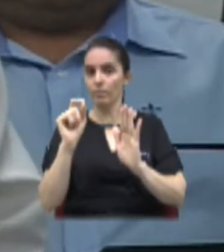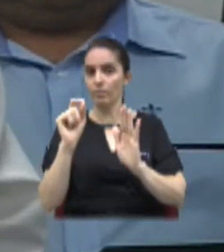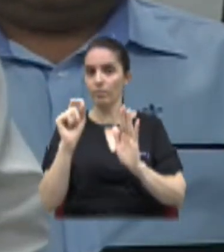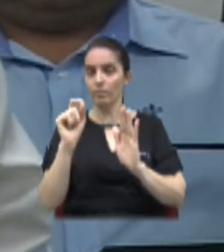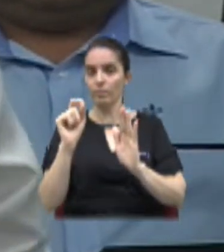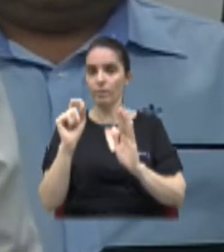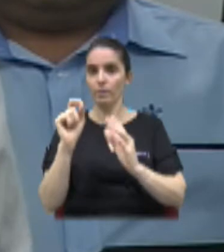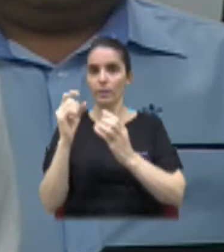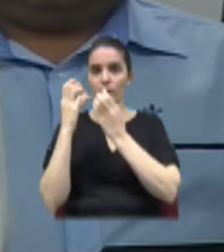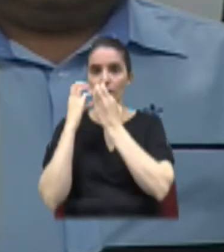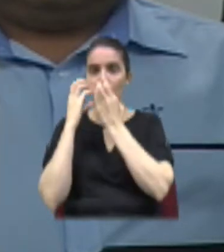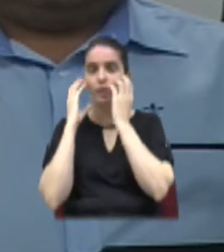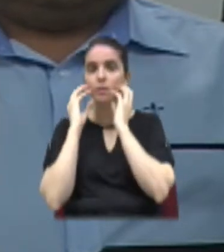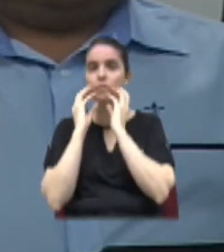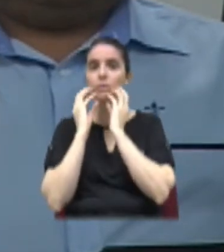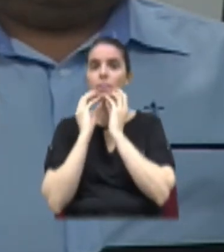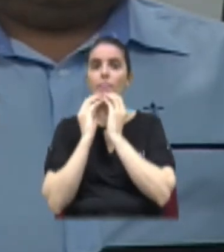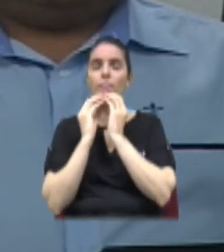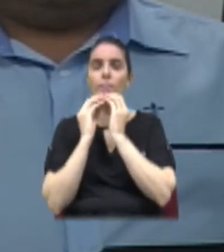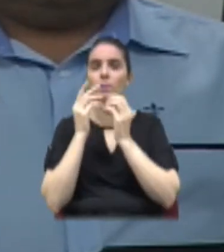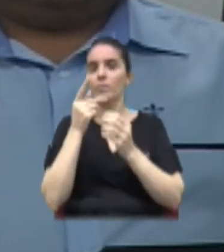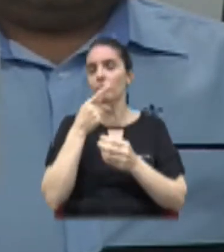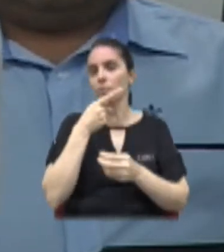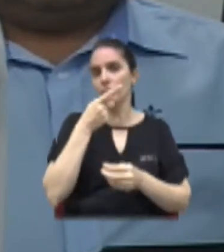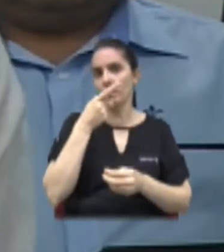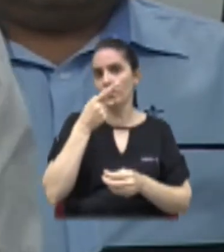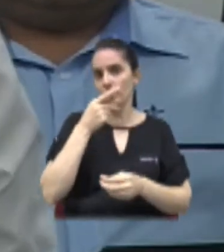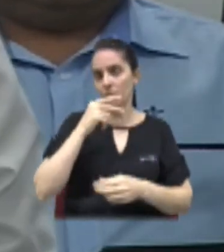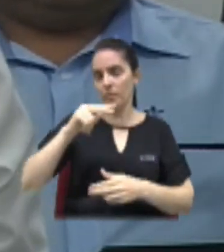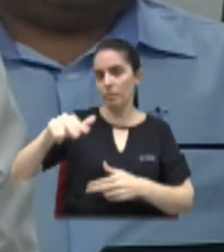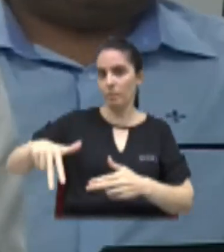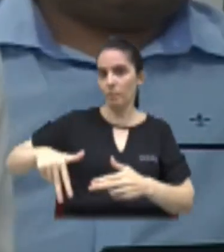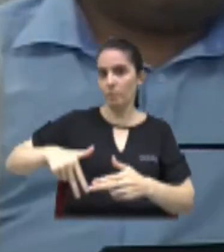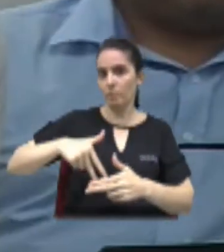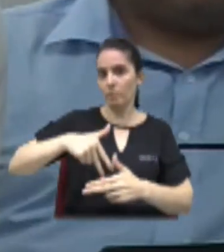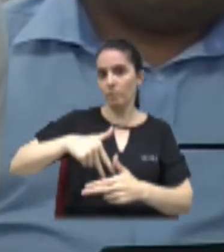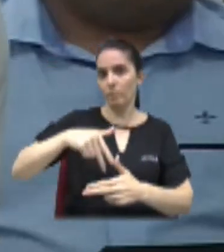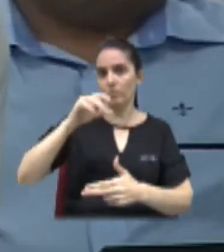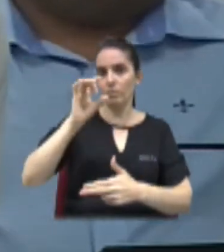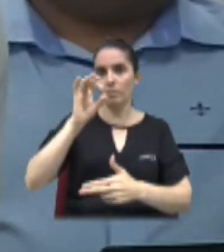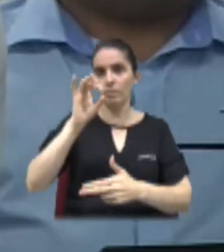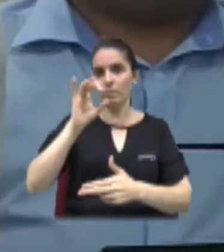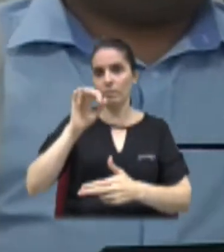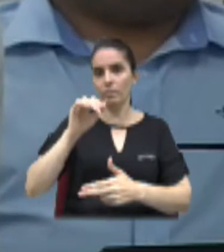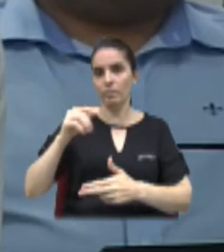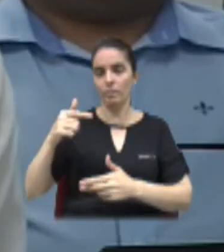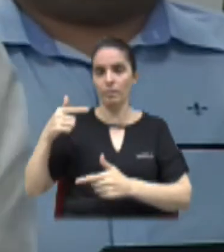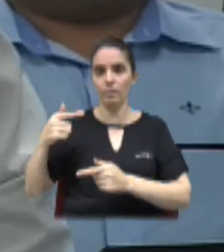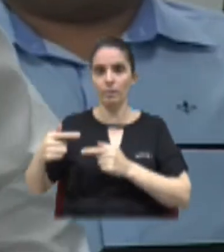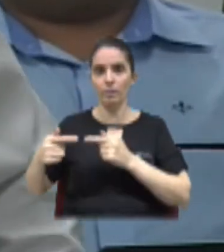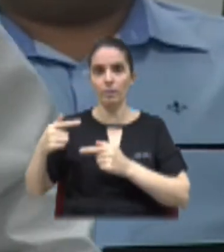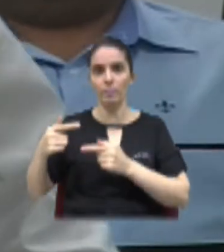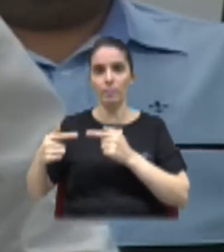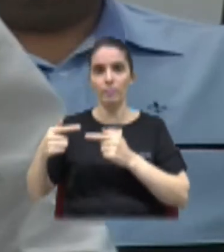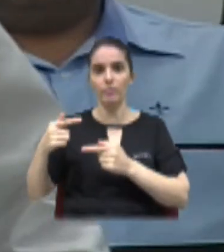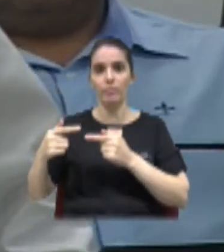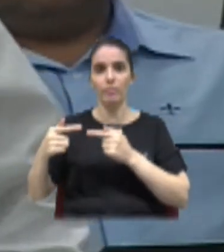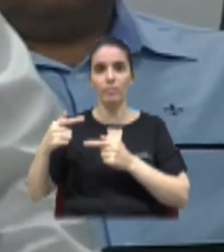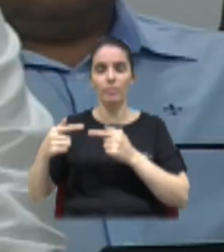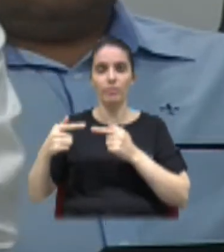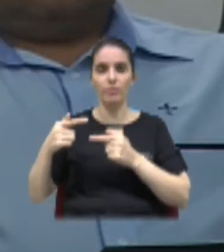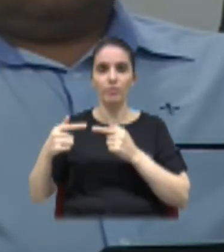e, resumindo, para que não possa ser prejudicado no seu direito. Isso vem contribuir para que aquele